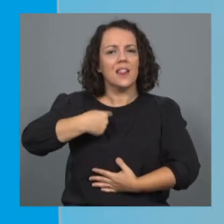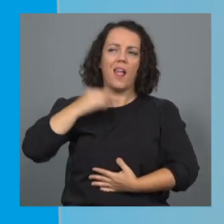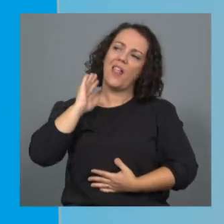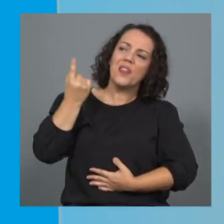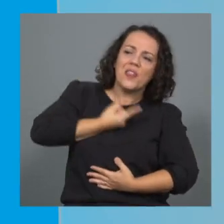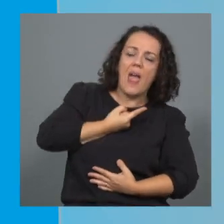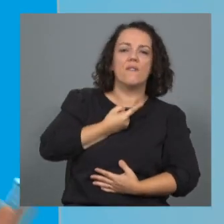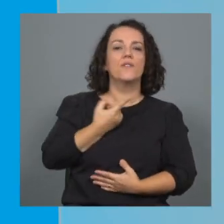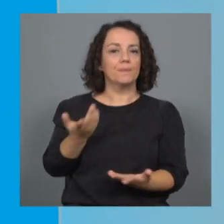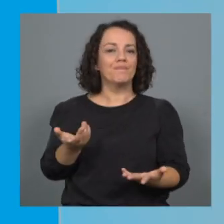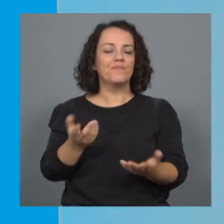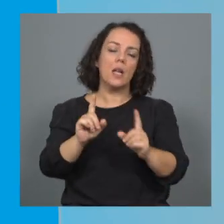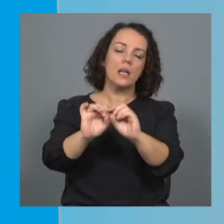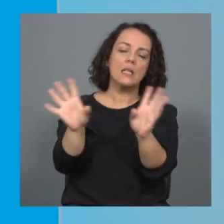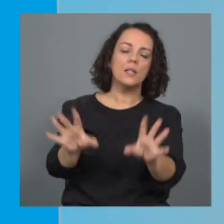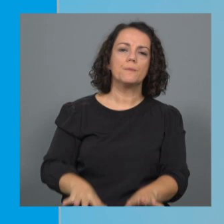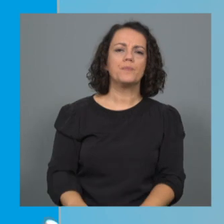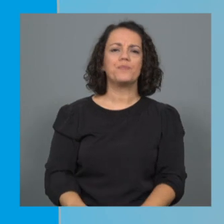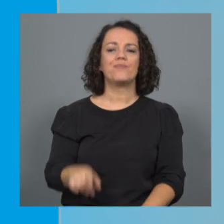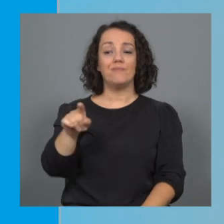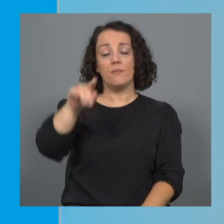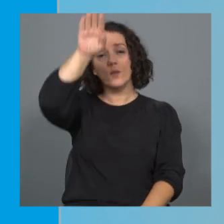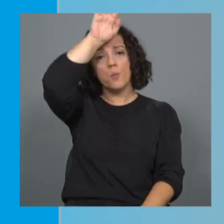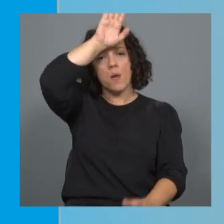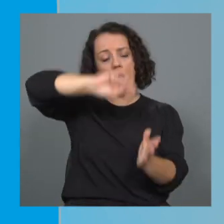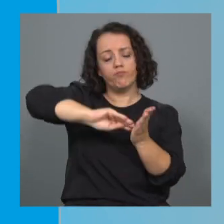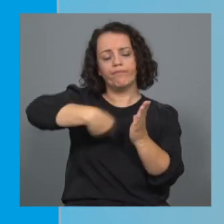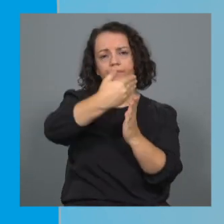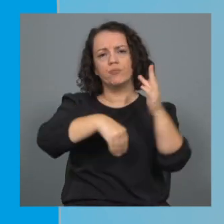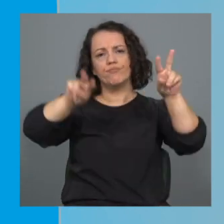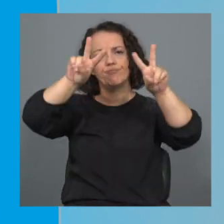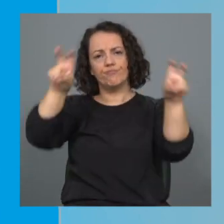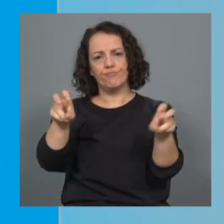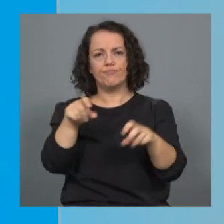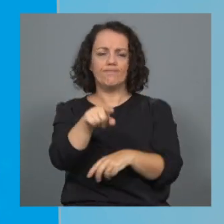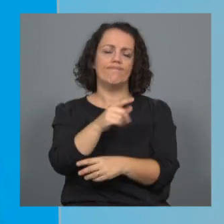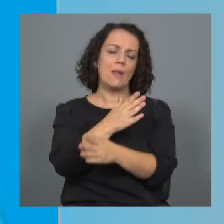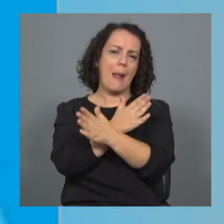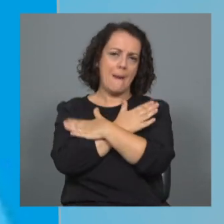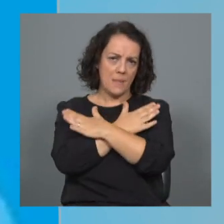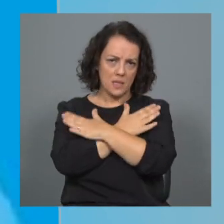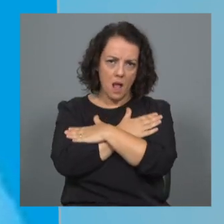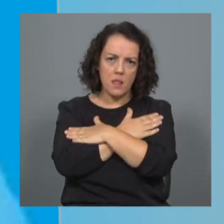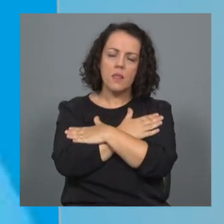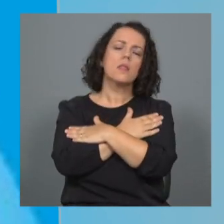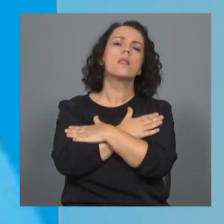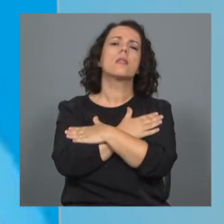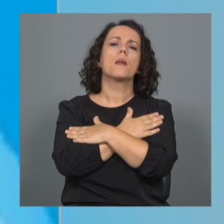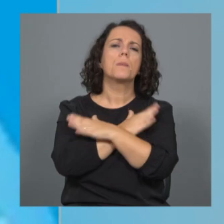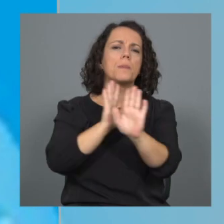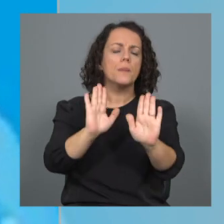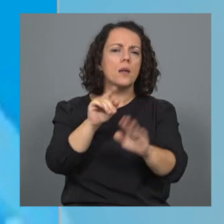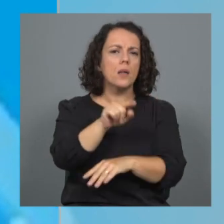Fratelli Tutti, podemos dizer que é assim um bocadinho o pano de fundo da temática subjacente a esta Praça Central, mas elas também acabam por